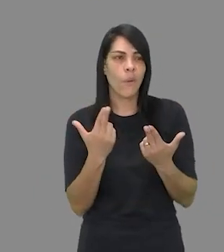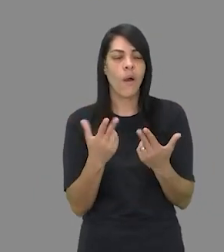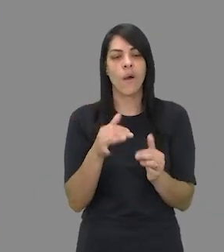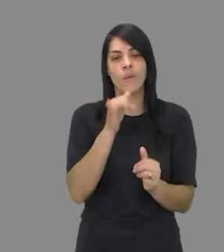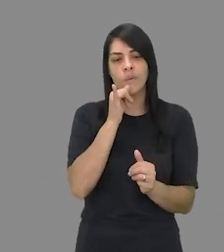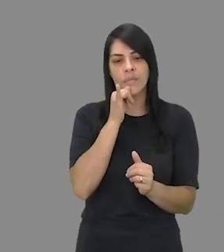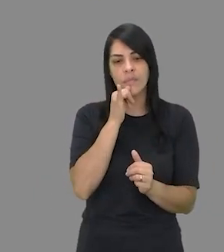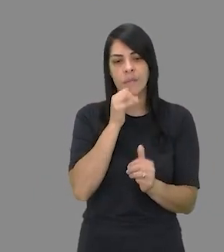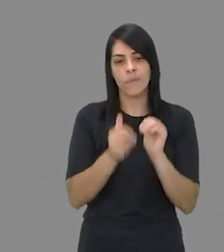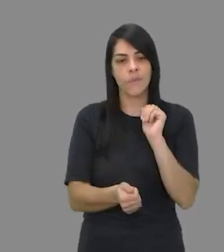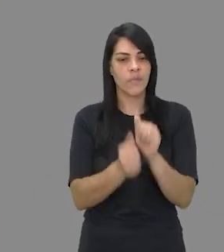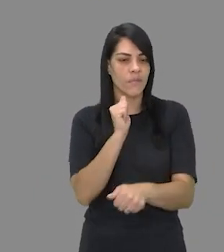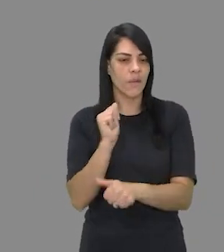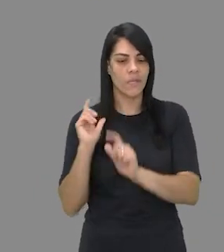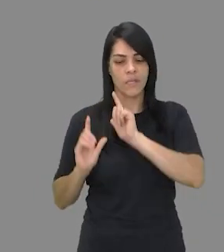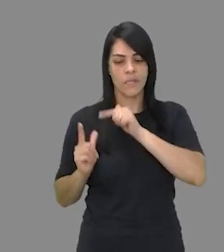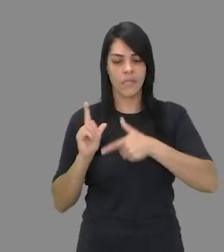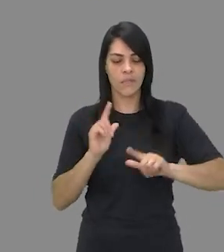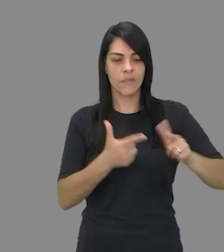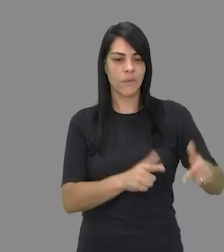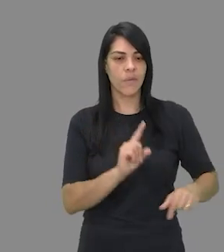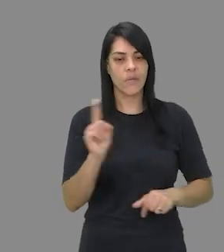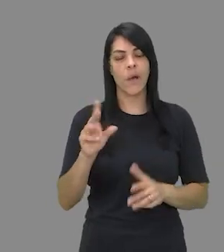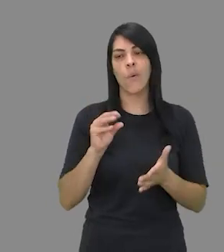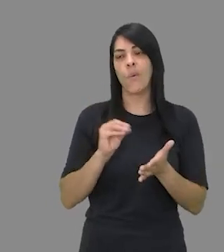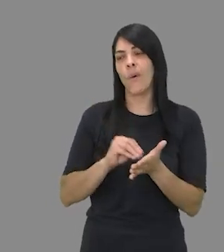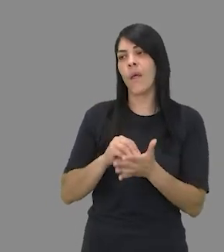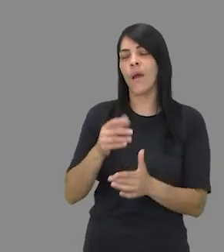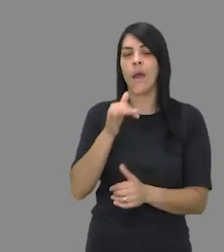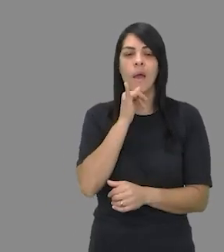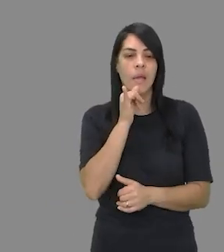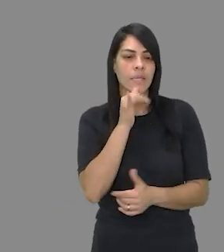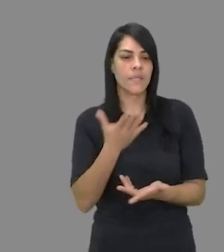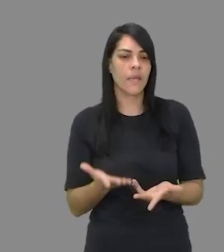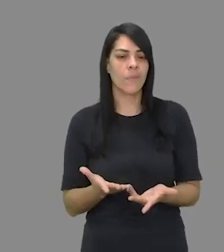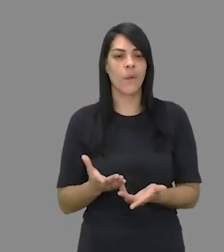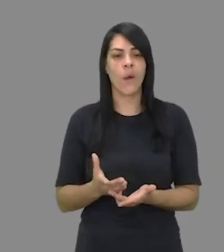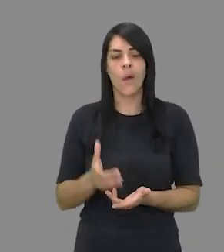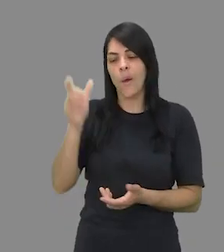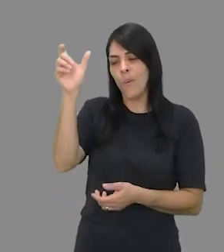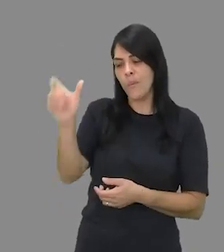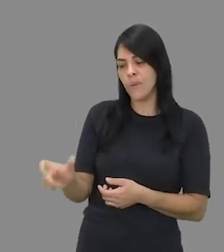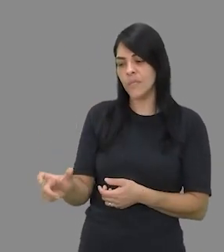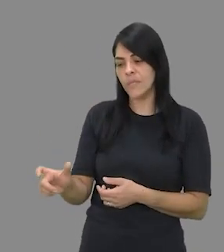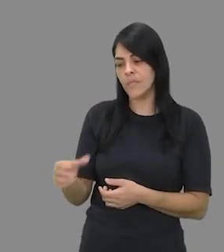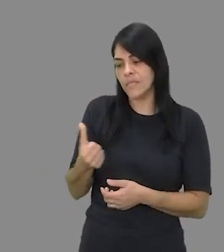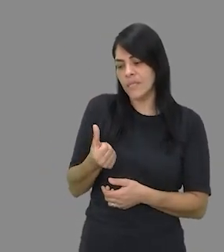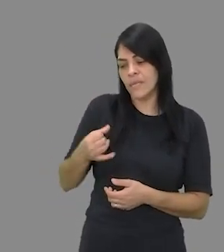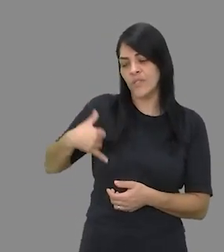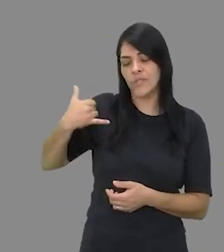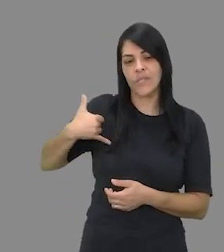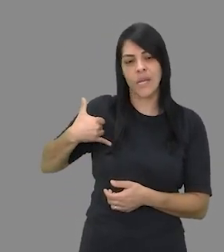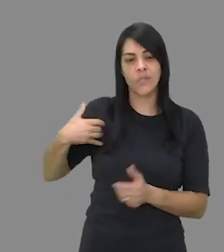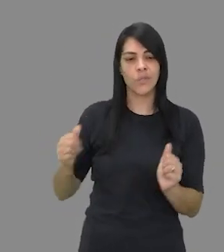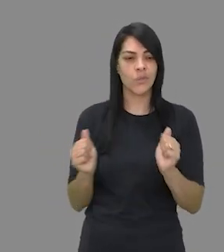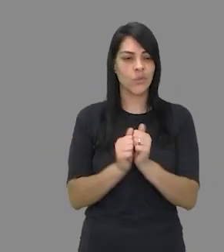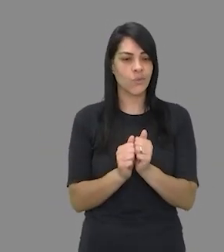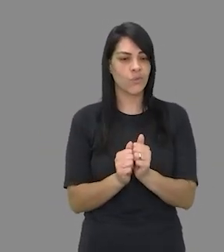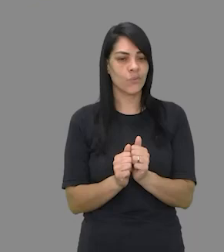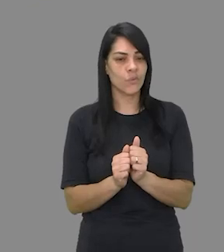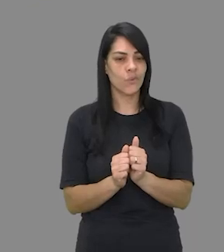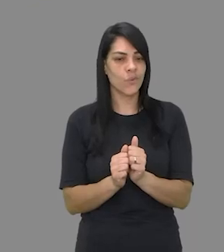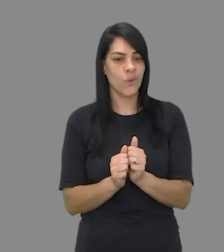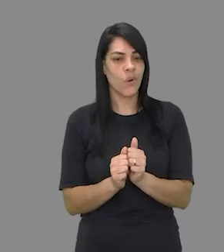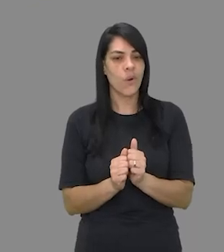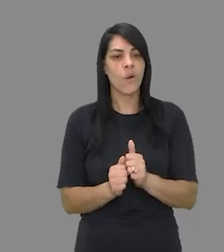esporte tradicional, né? Eu não vou colocar, por exemplo, um estudante de 6 anos para jogar